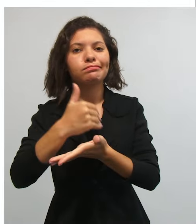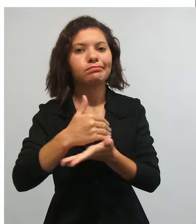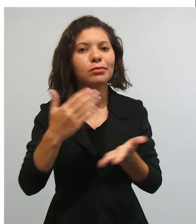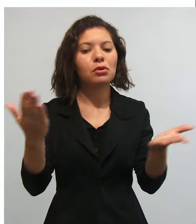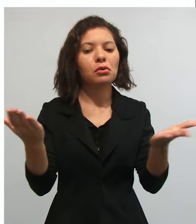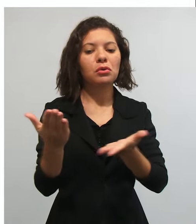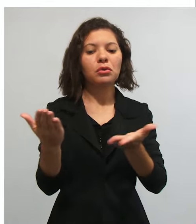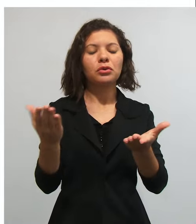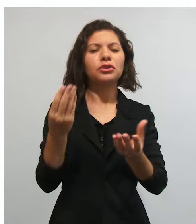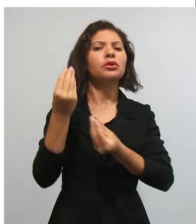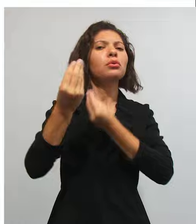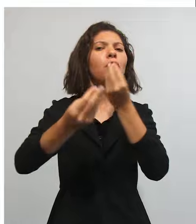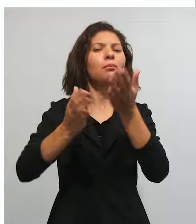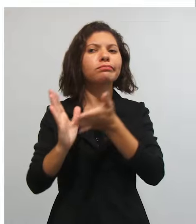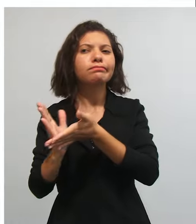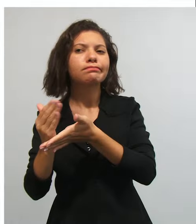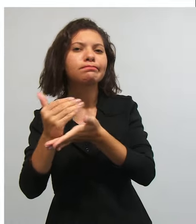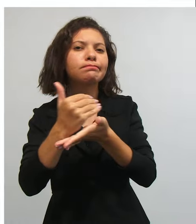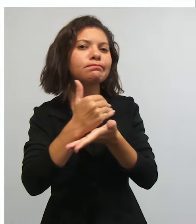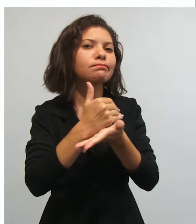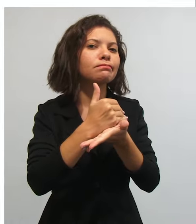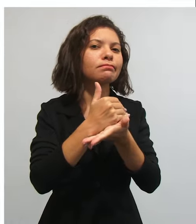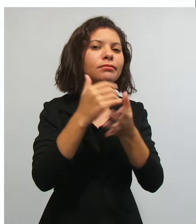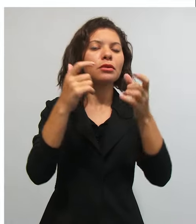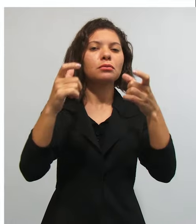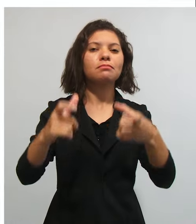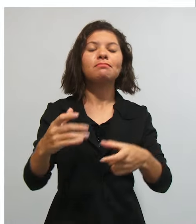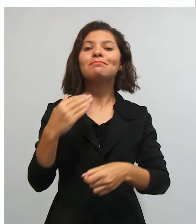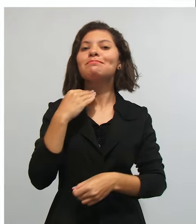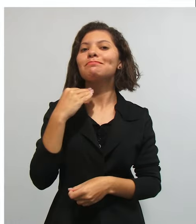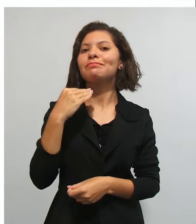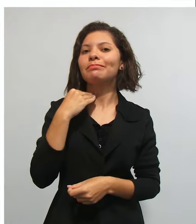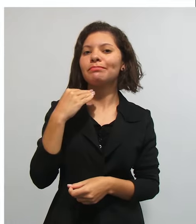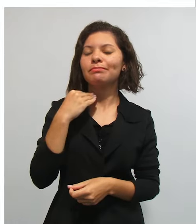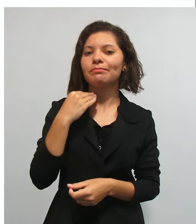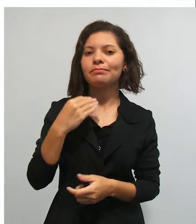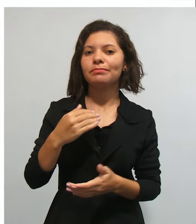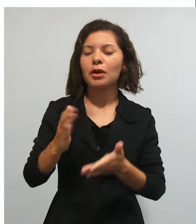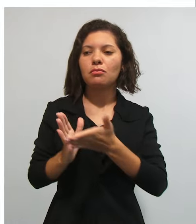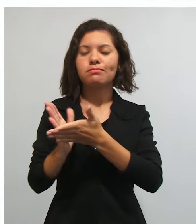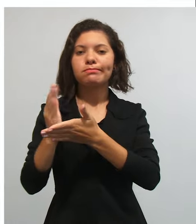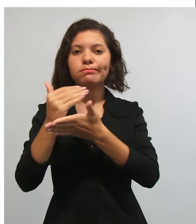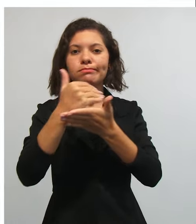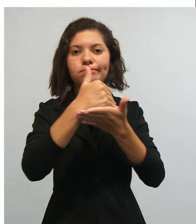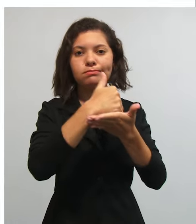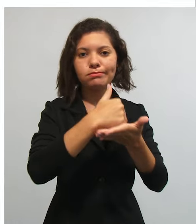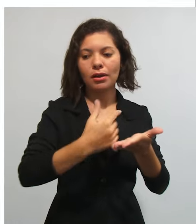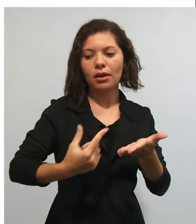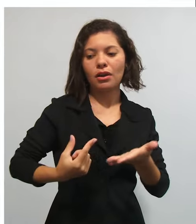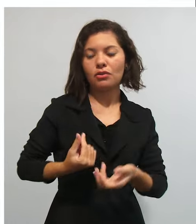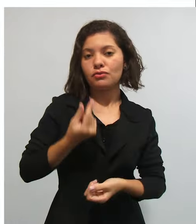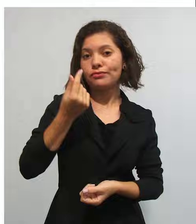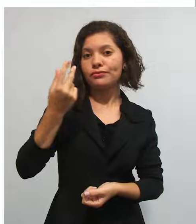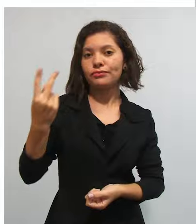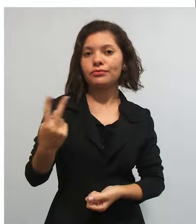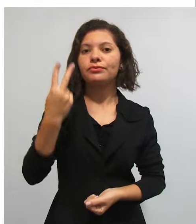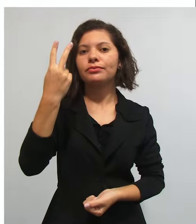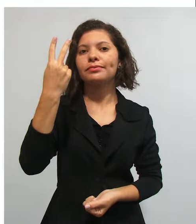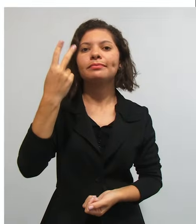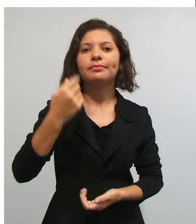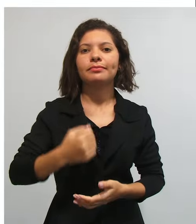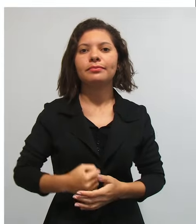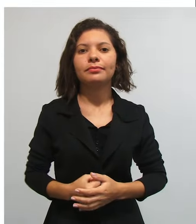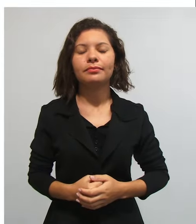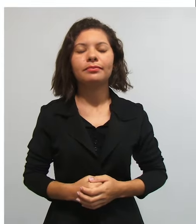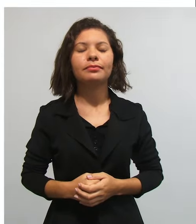feita especificamente onde? Pelos bancos, né, que arrecadam esses valores, certo? Aí a